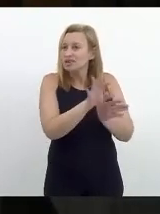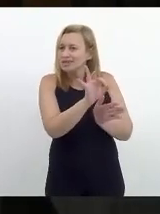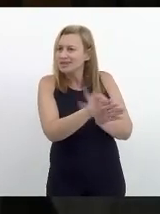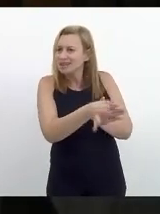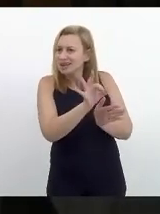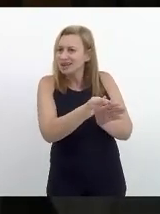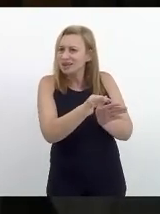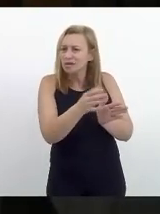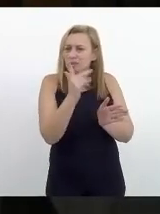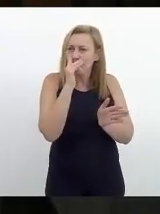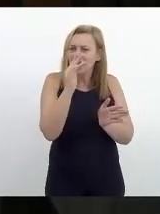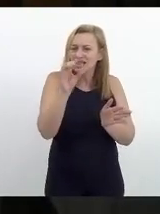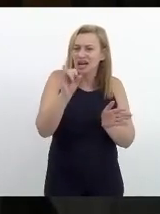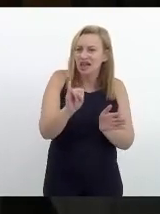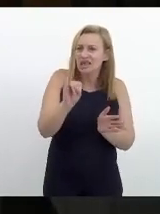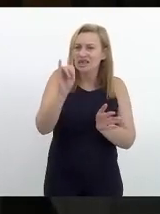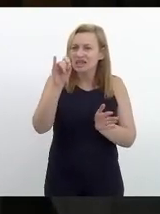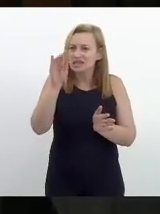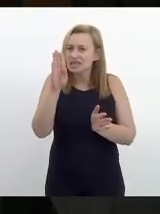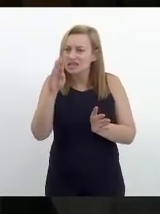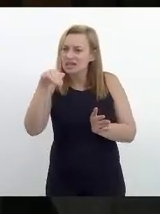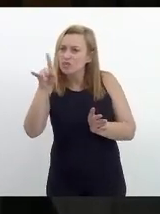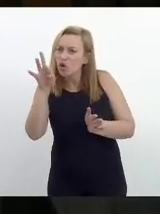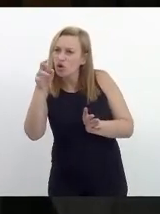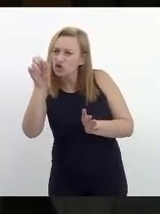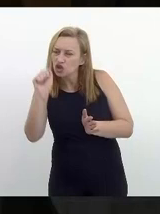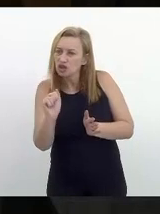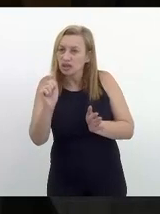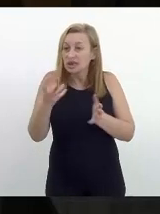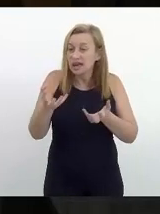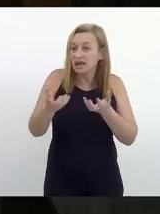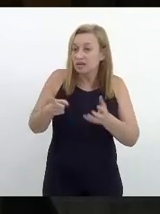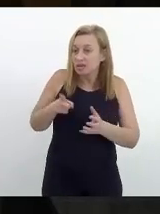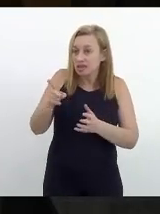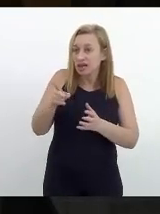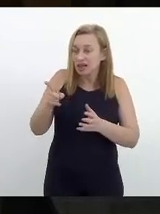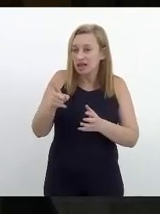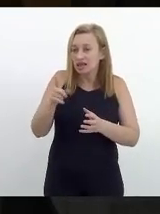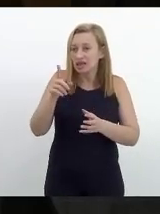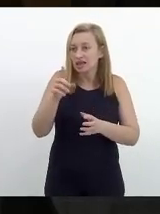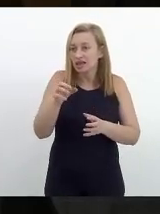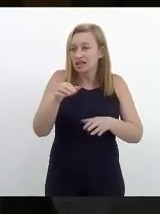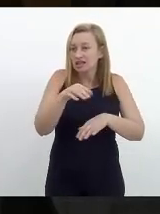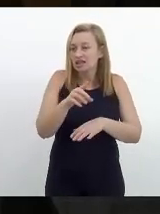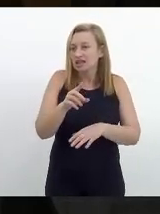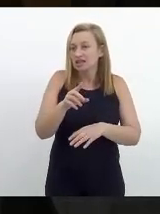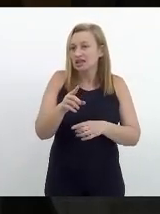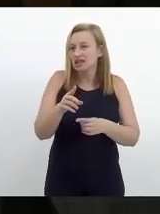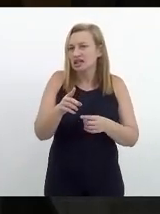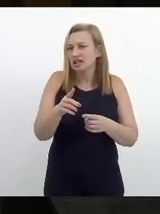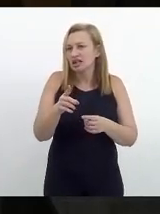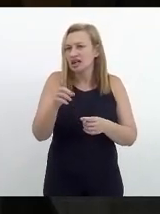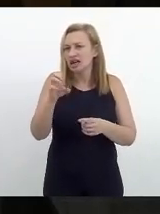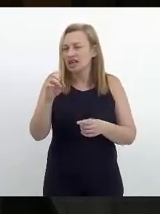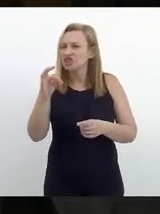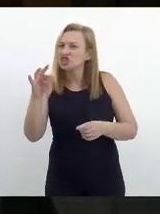uma simbologia, pois nós queremos ali na Intendente Magalhães, na estrada Intendente